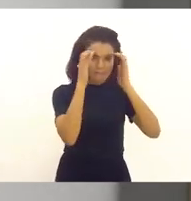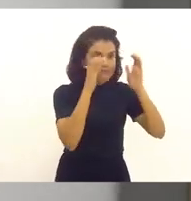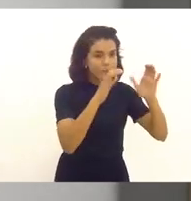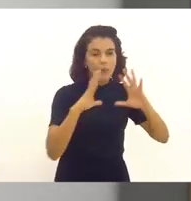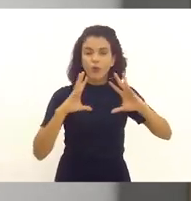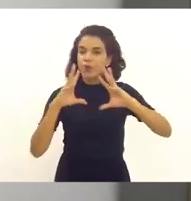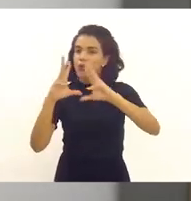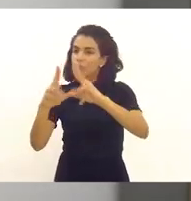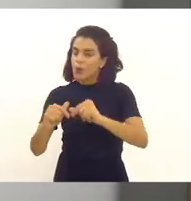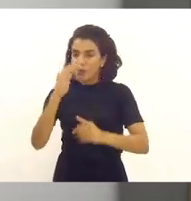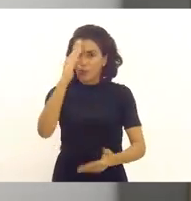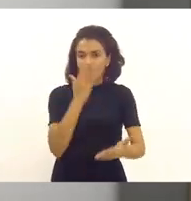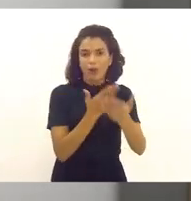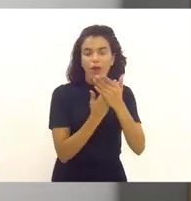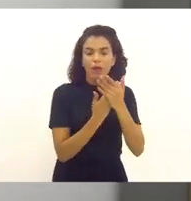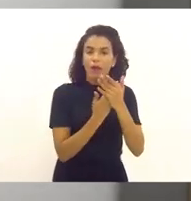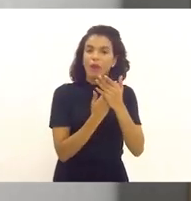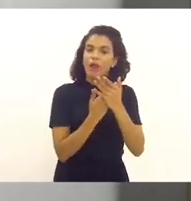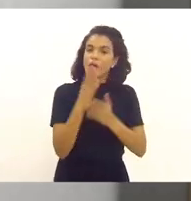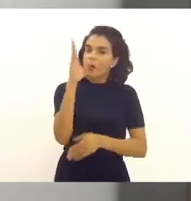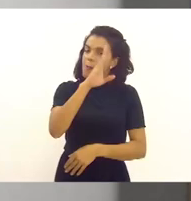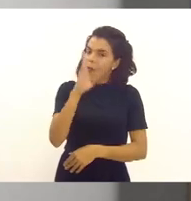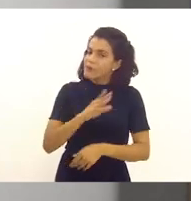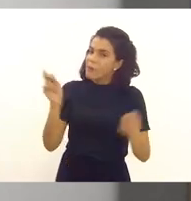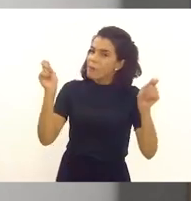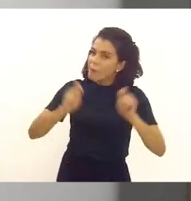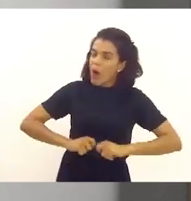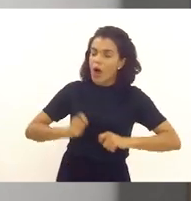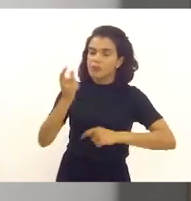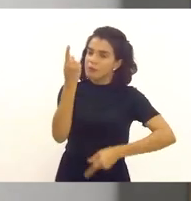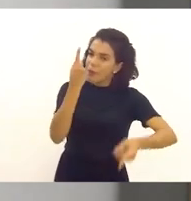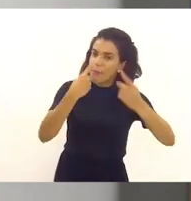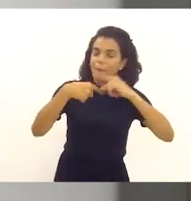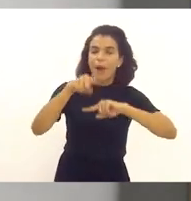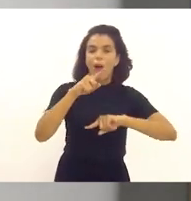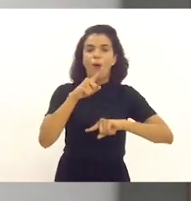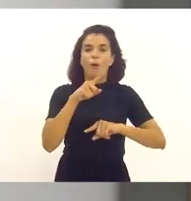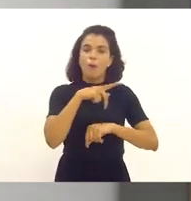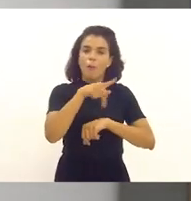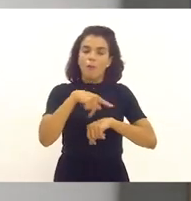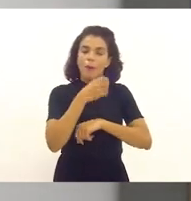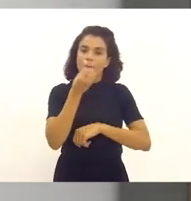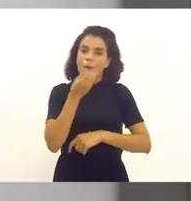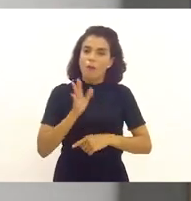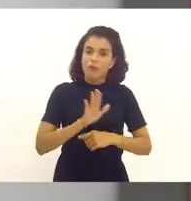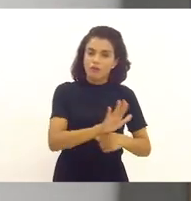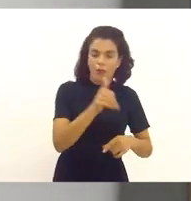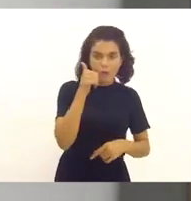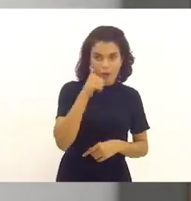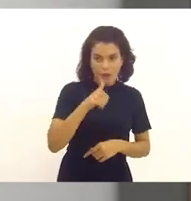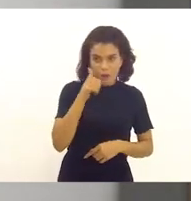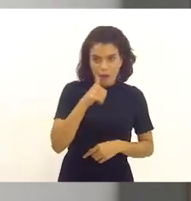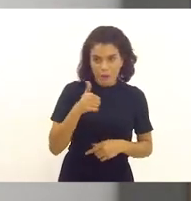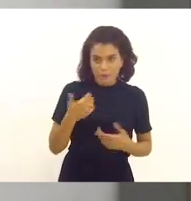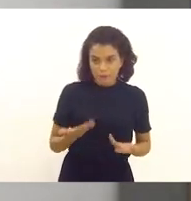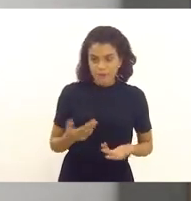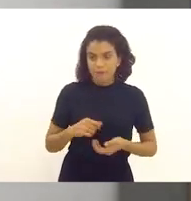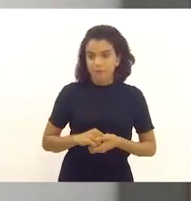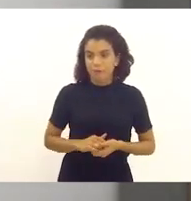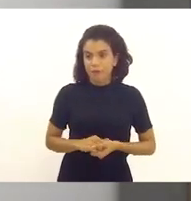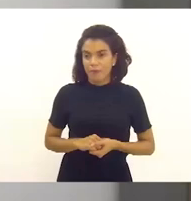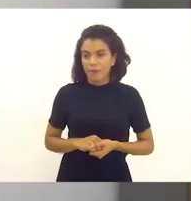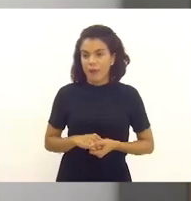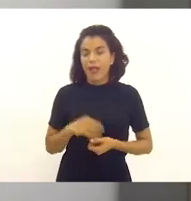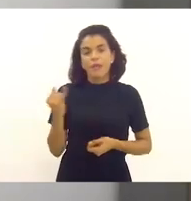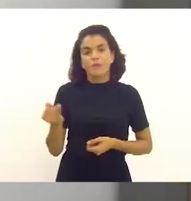mundo né que acredite que o Brasil possa ser um país benéfico para as mulheres né E aí é eu acho que é